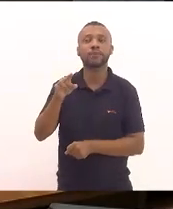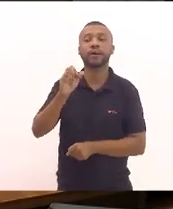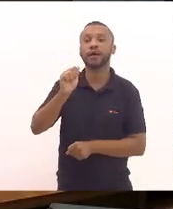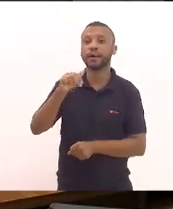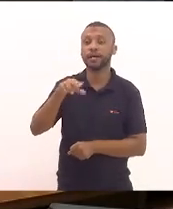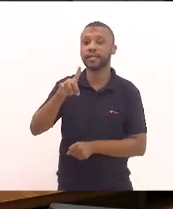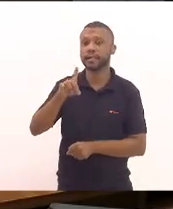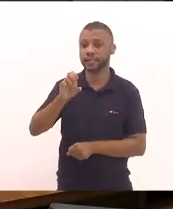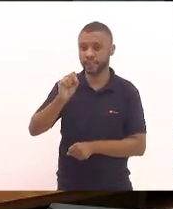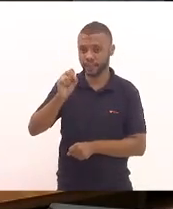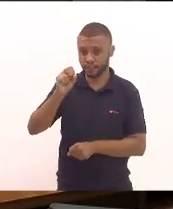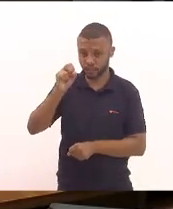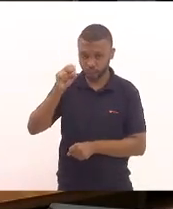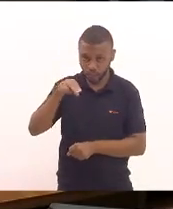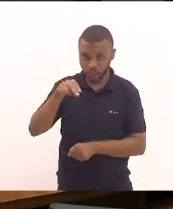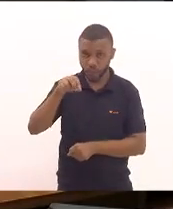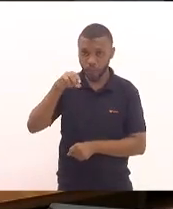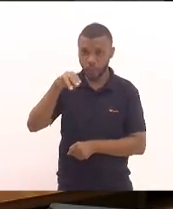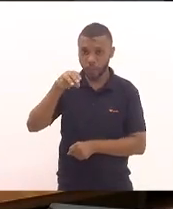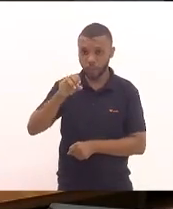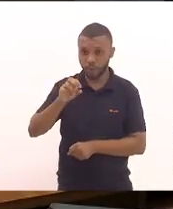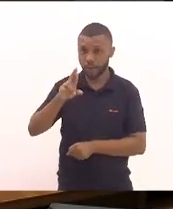Anderson Moraes.